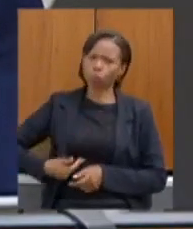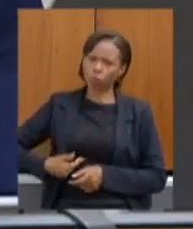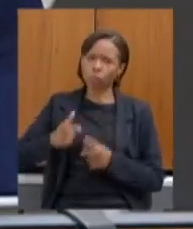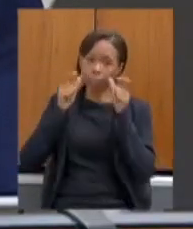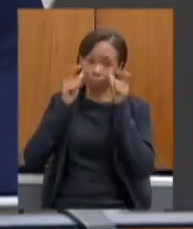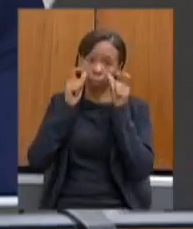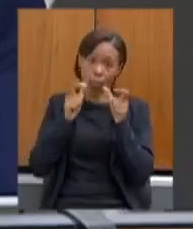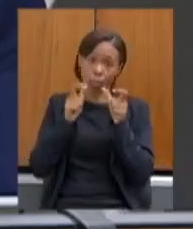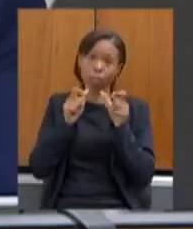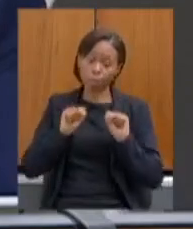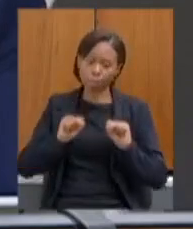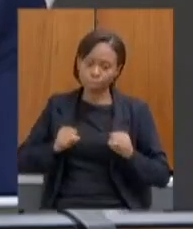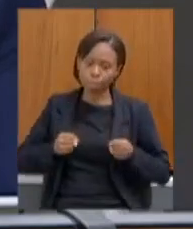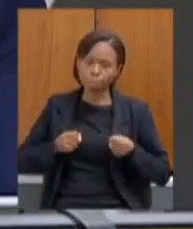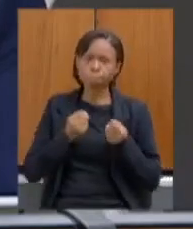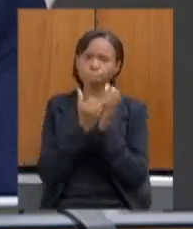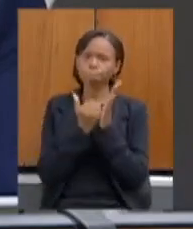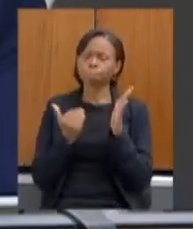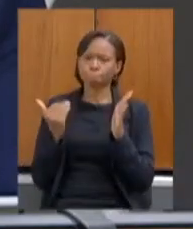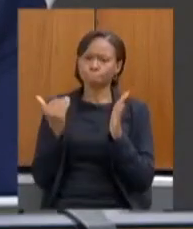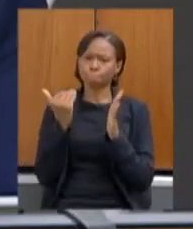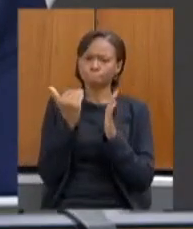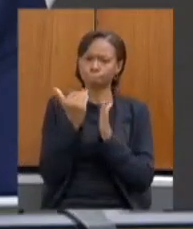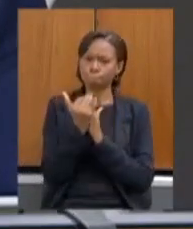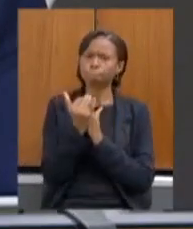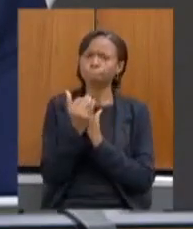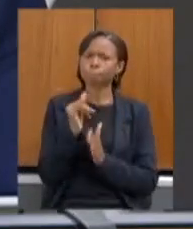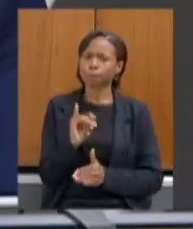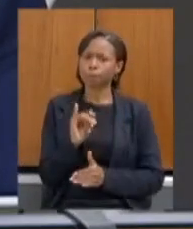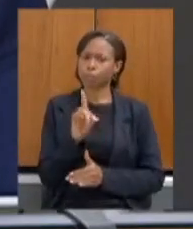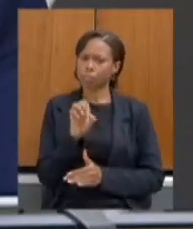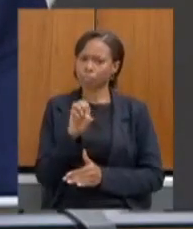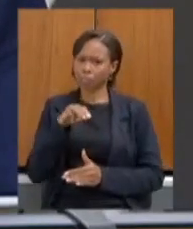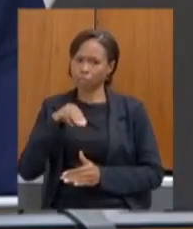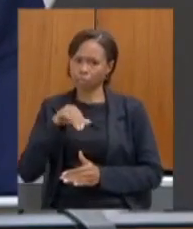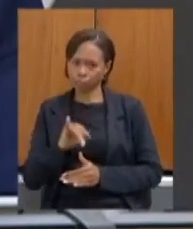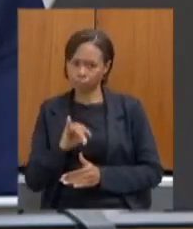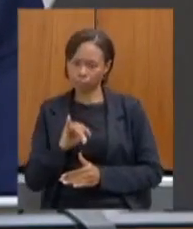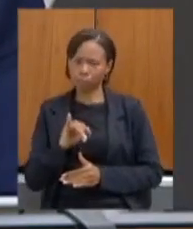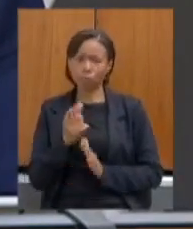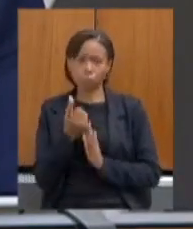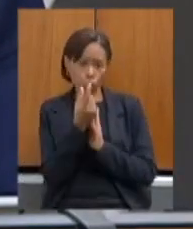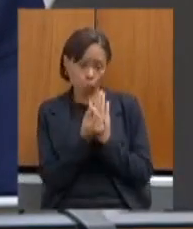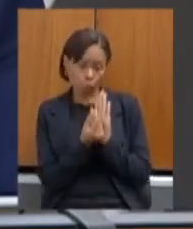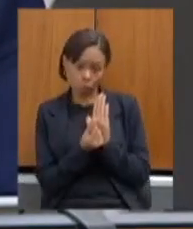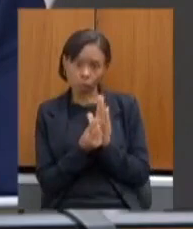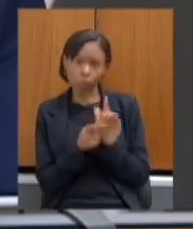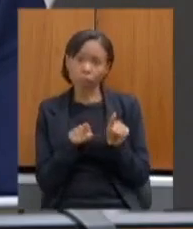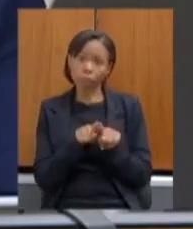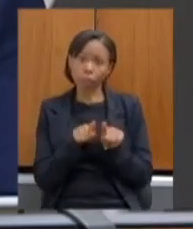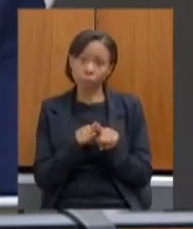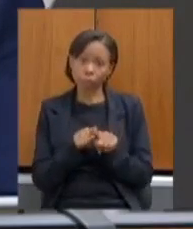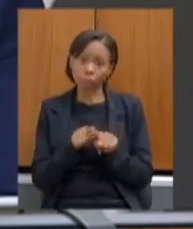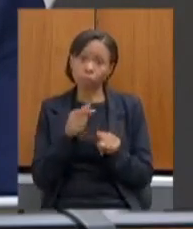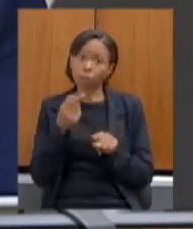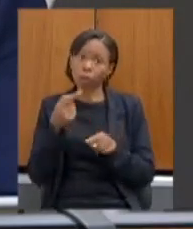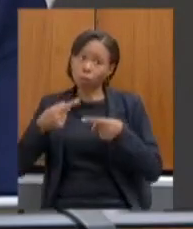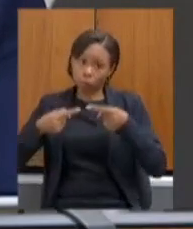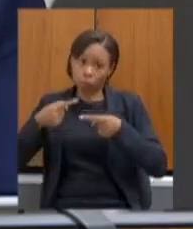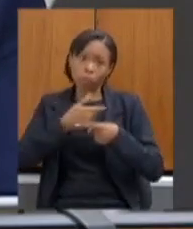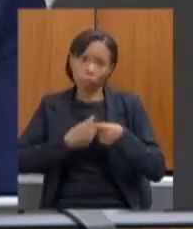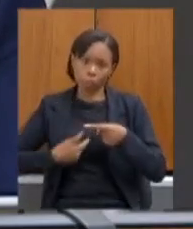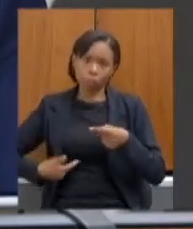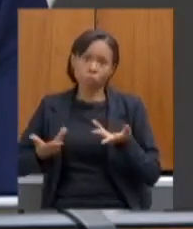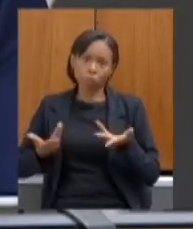reforçar o IDN, não só do ponto de vista orçamentário, mas do ponto de vista de políticas públicas também, de